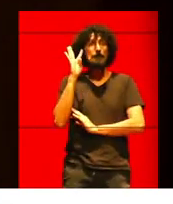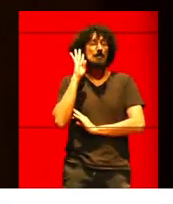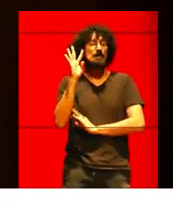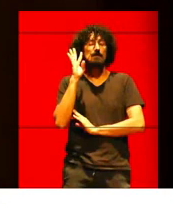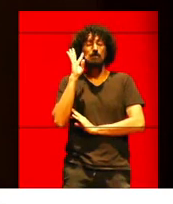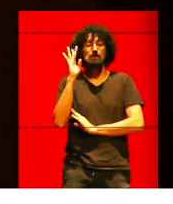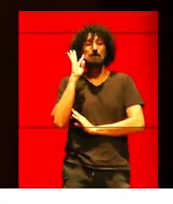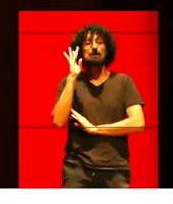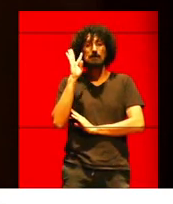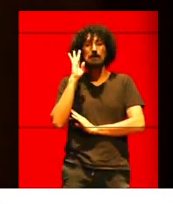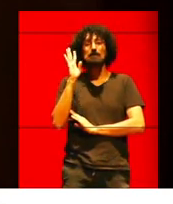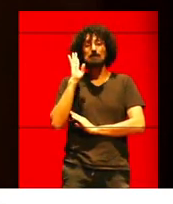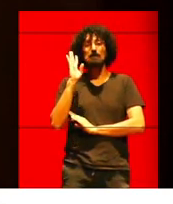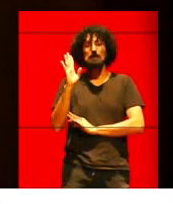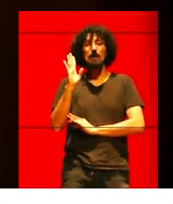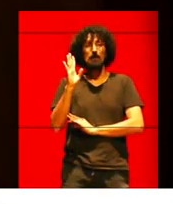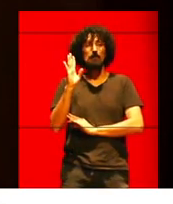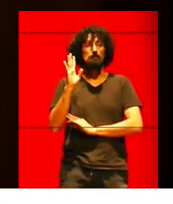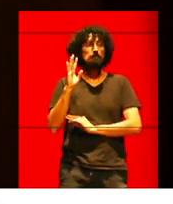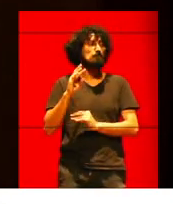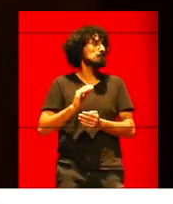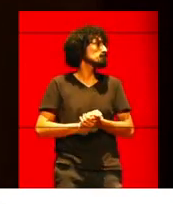própria razão.